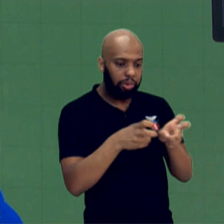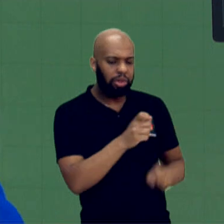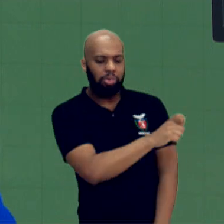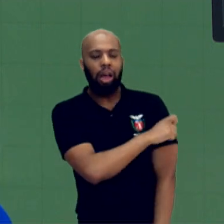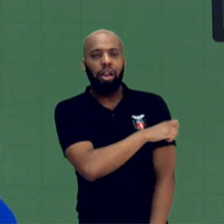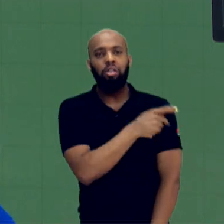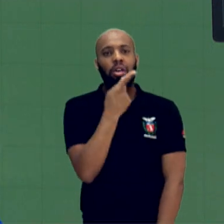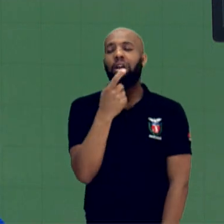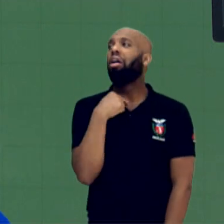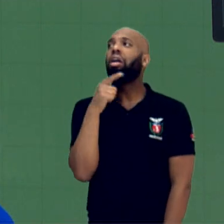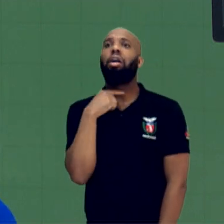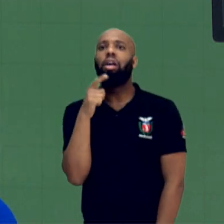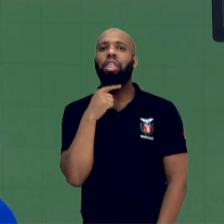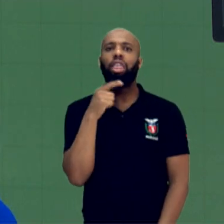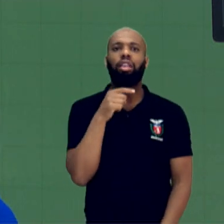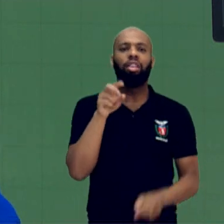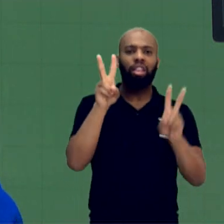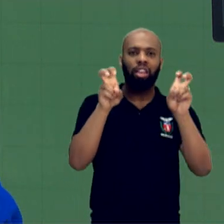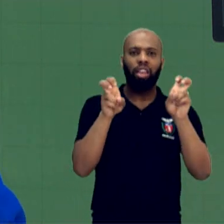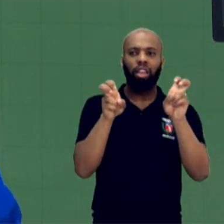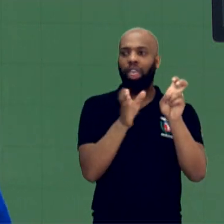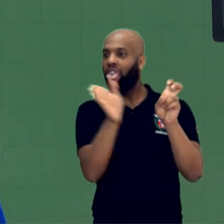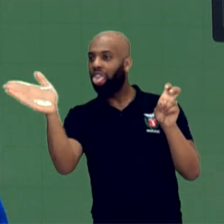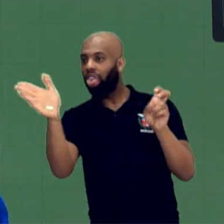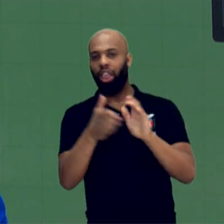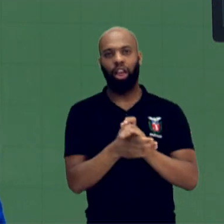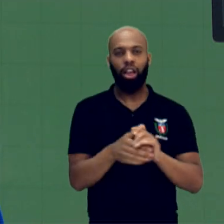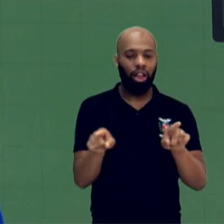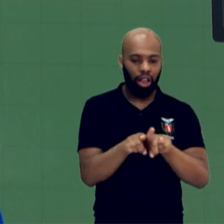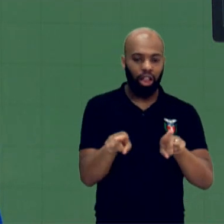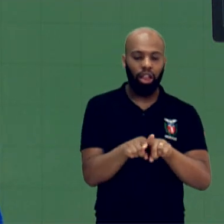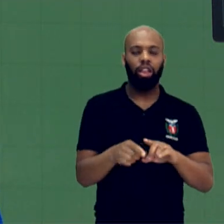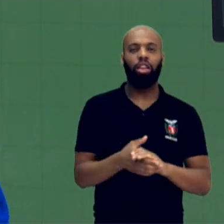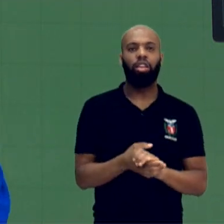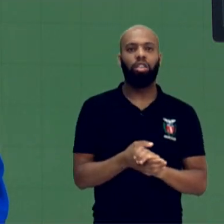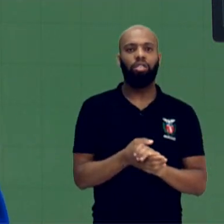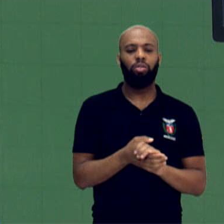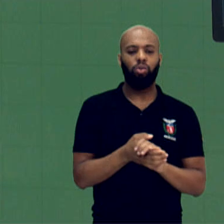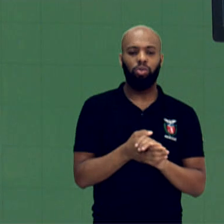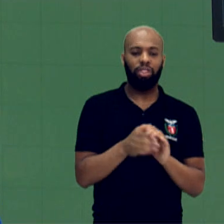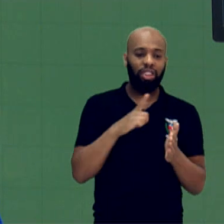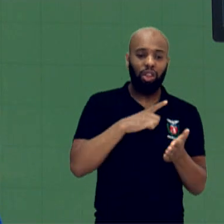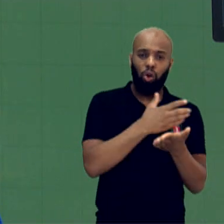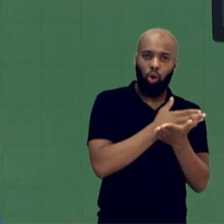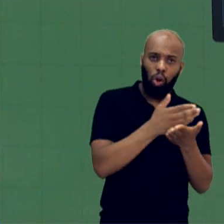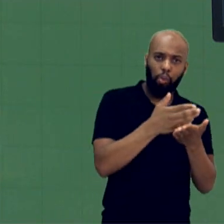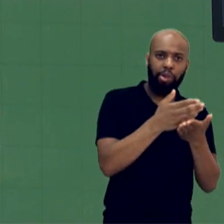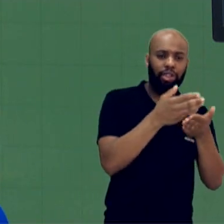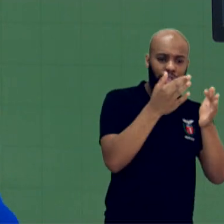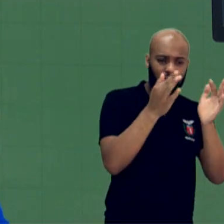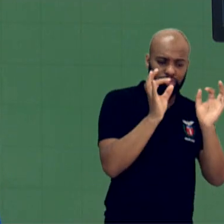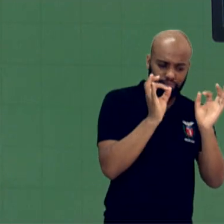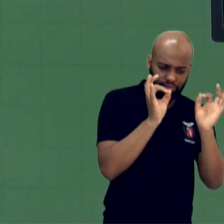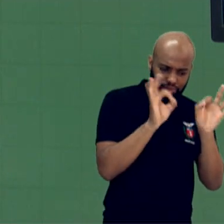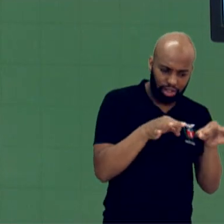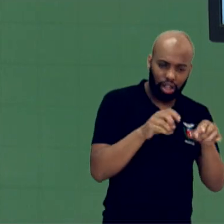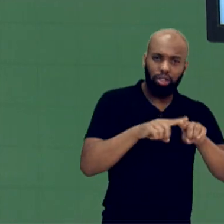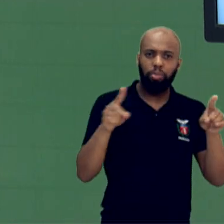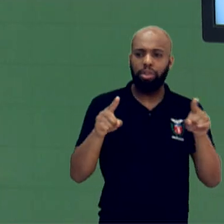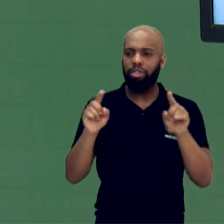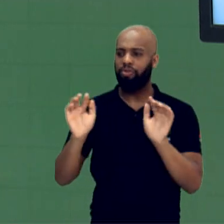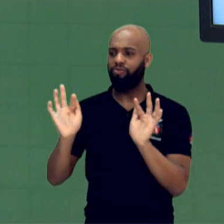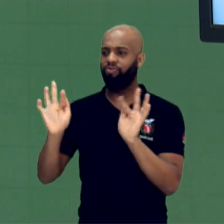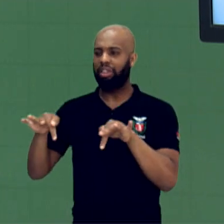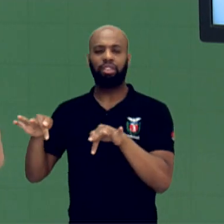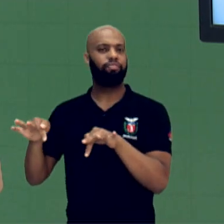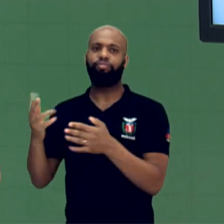consigo, foge do tema, o começo não tem o final adequado, o desenvolvimento